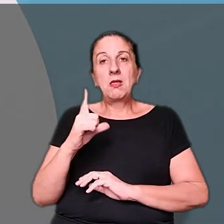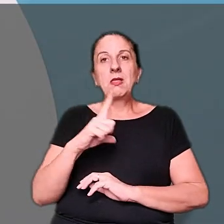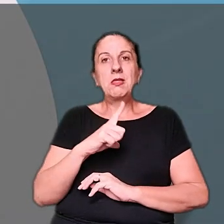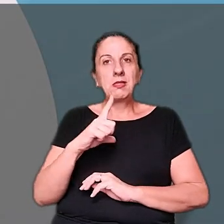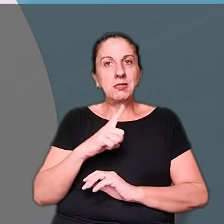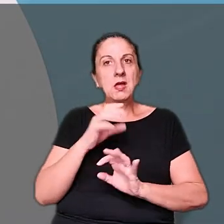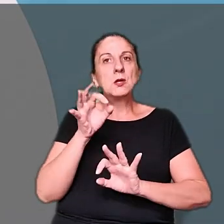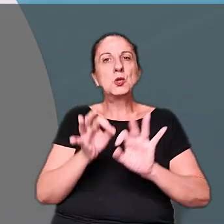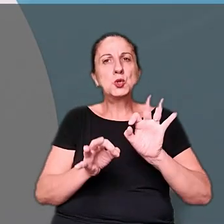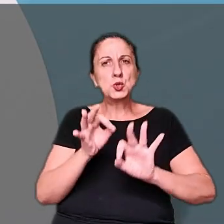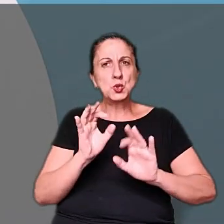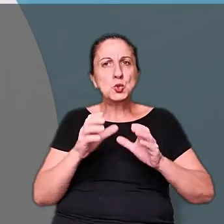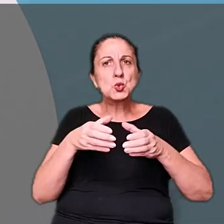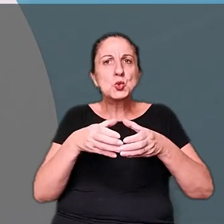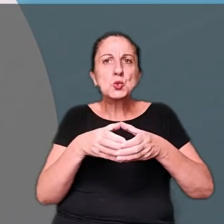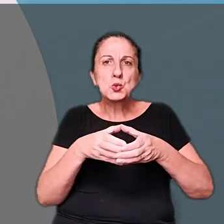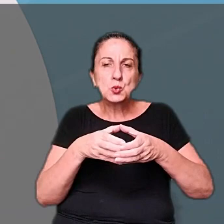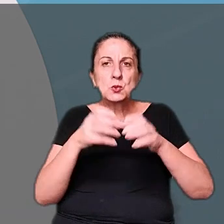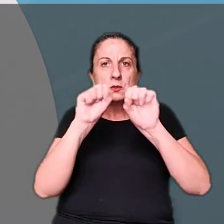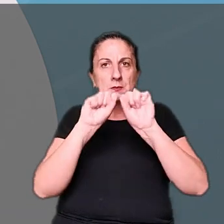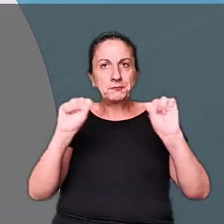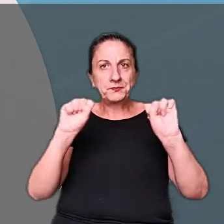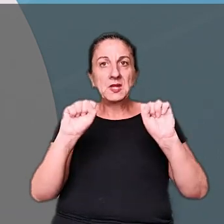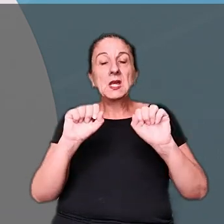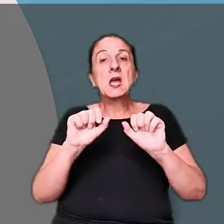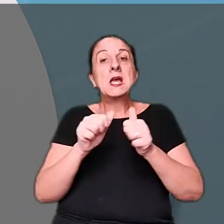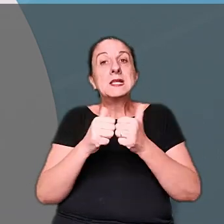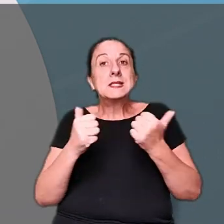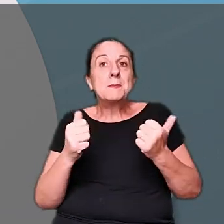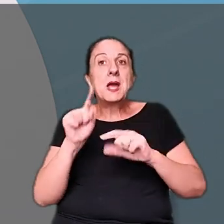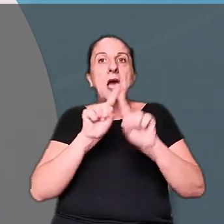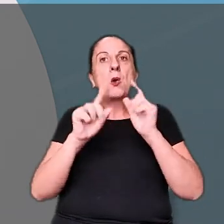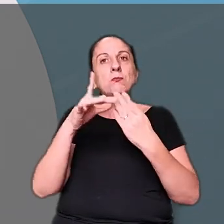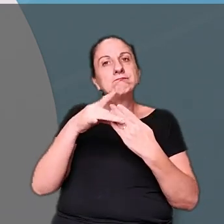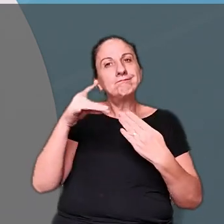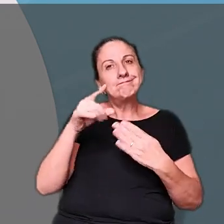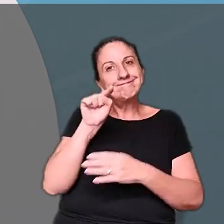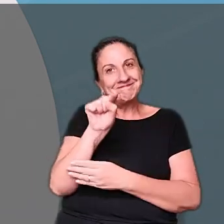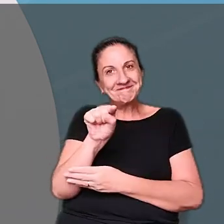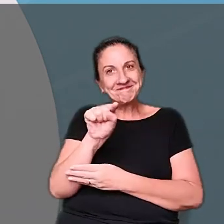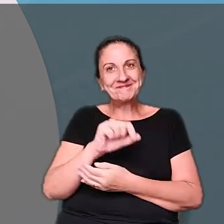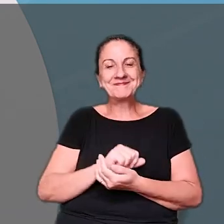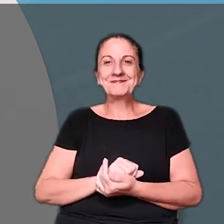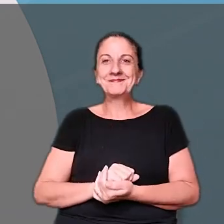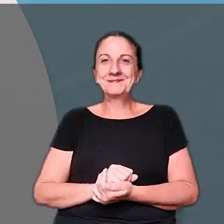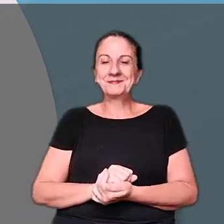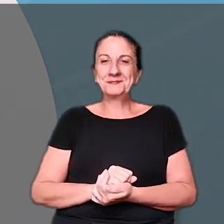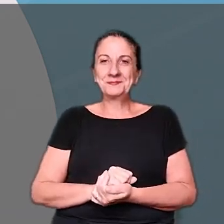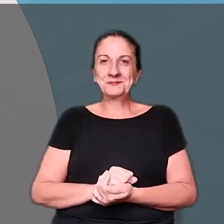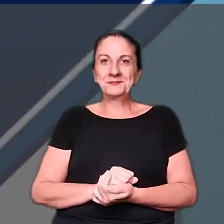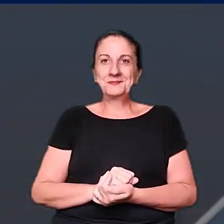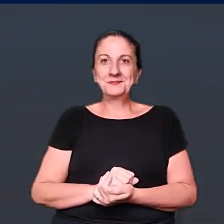Todas as quartas-feiras ocorrem os julgamentos das turmas do tribunal. E nós separamos alguns destaques para você.